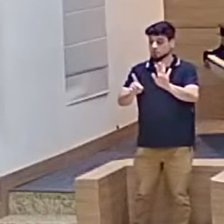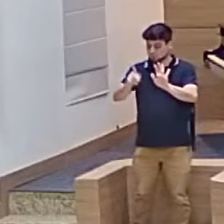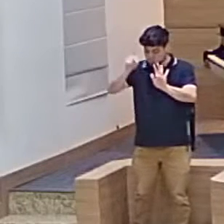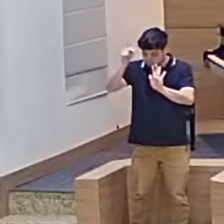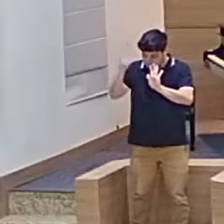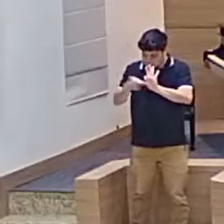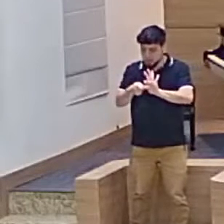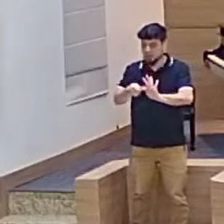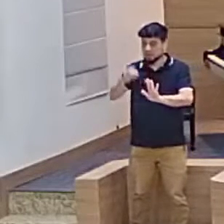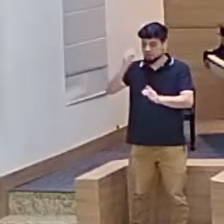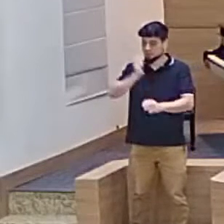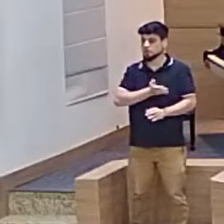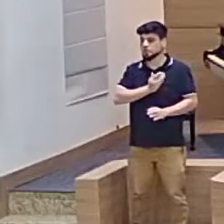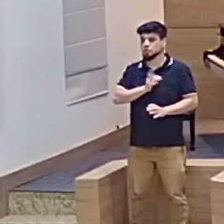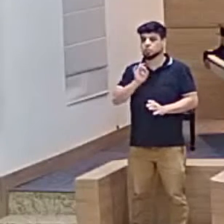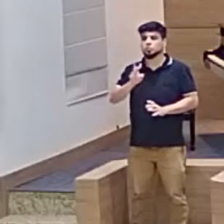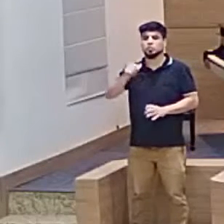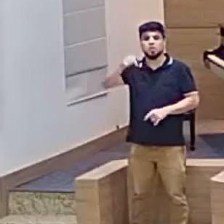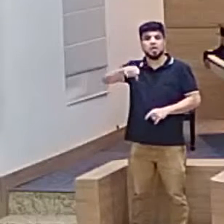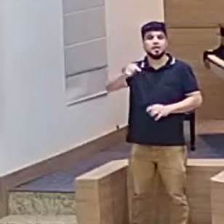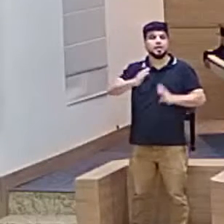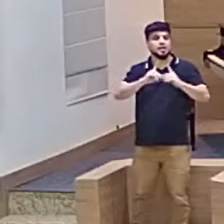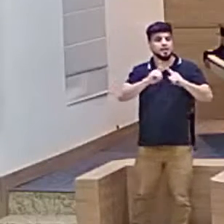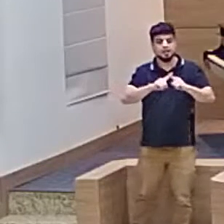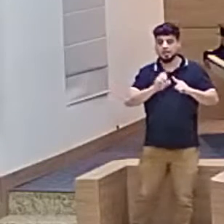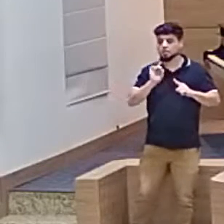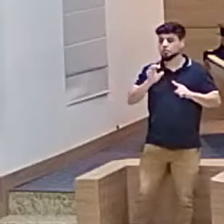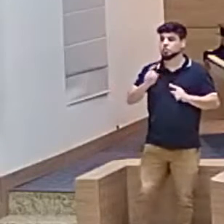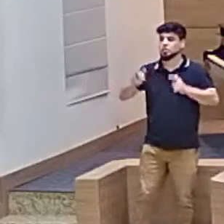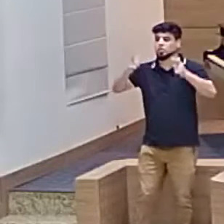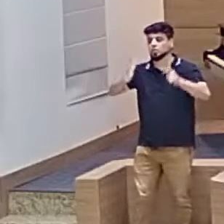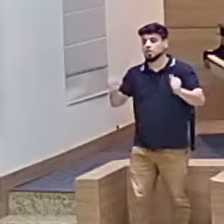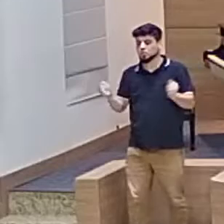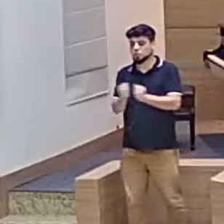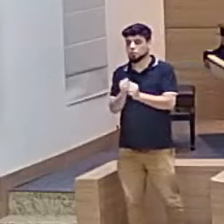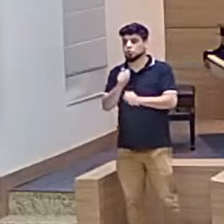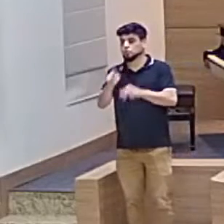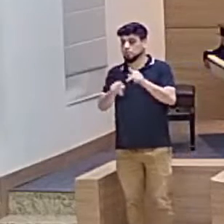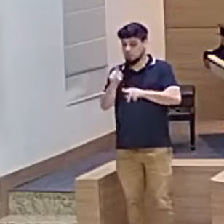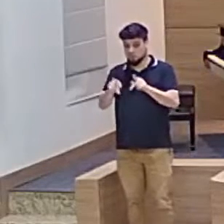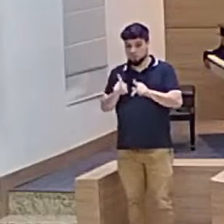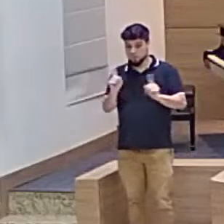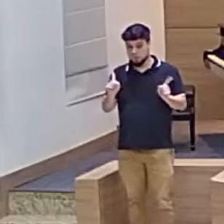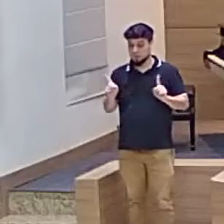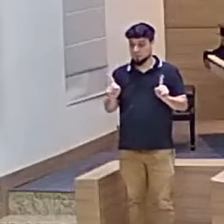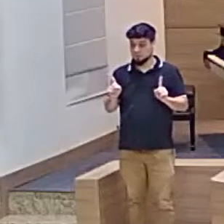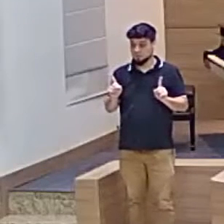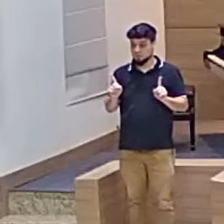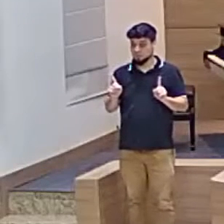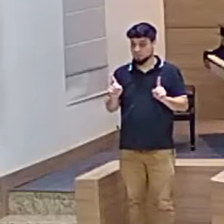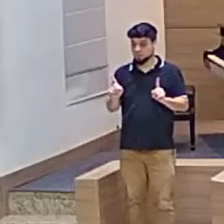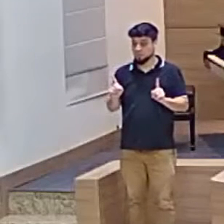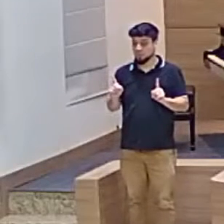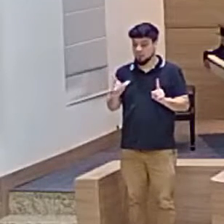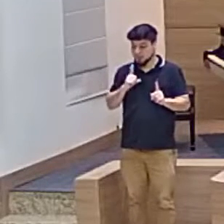não é uma performance no arraial do povo de Israel temer ao Senhor aqui tem muito mais a ver com a